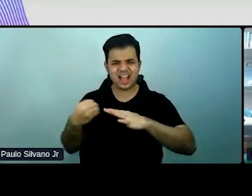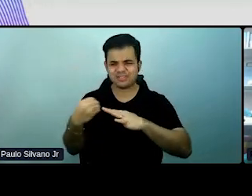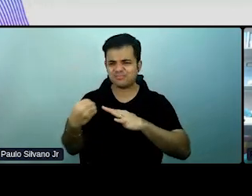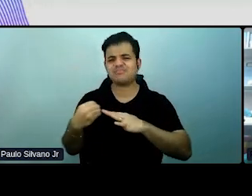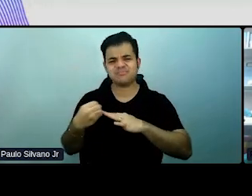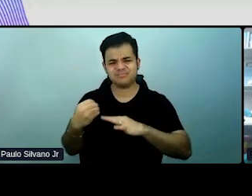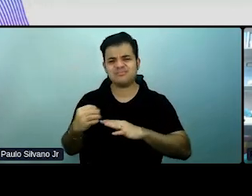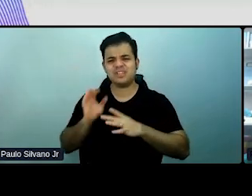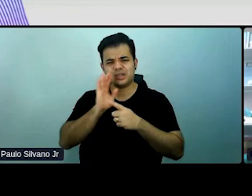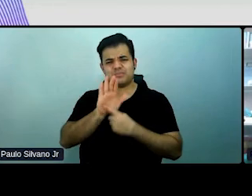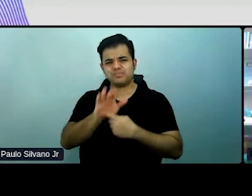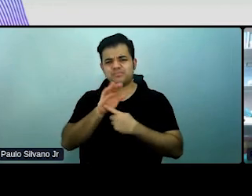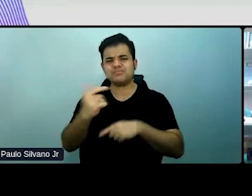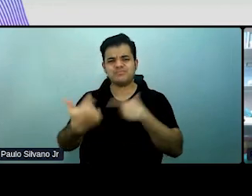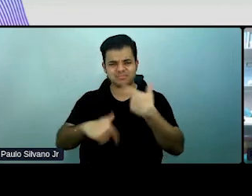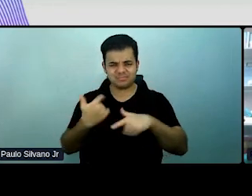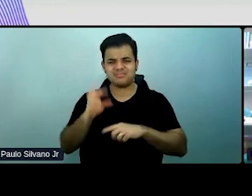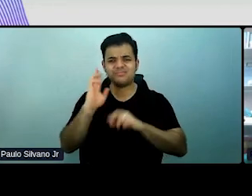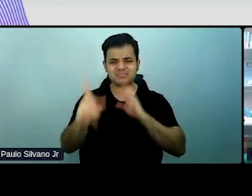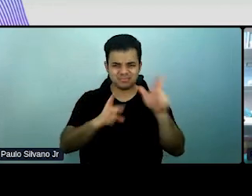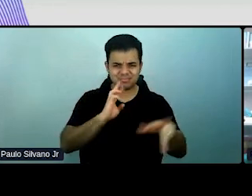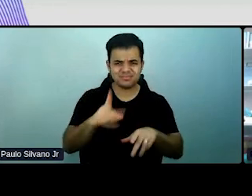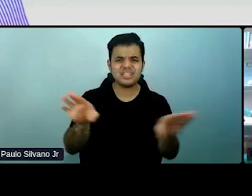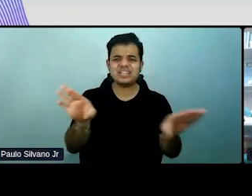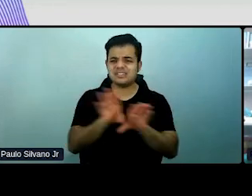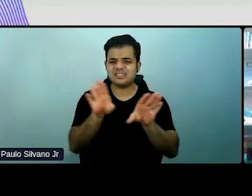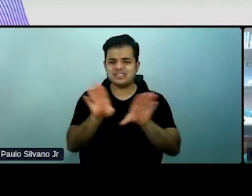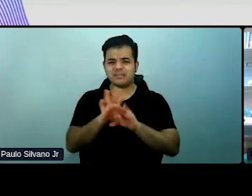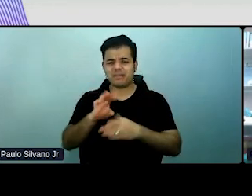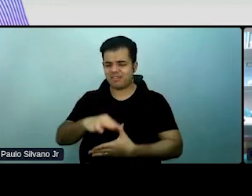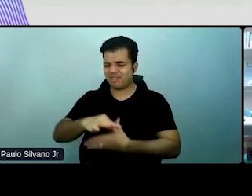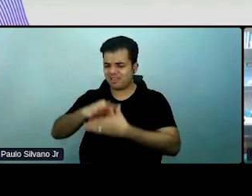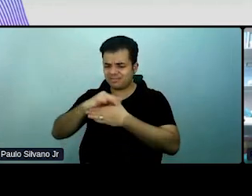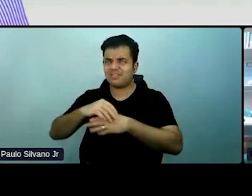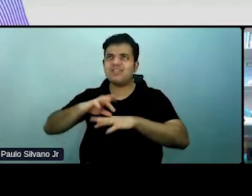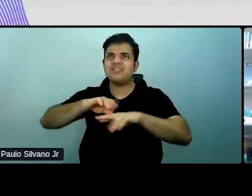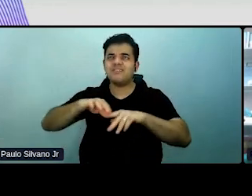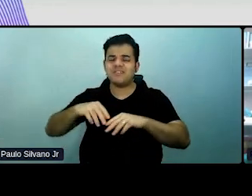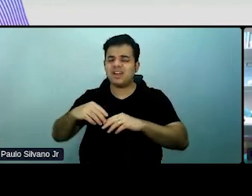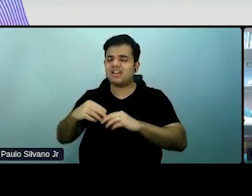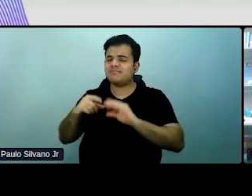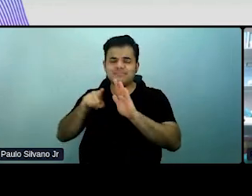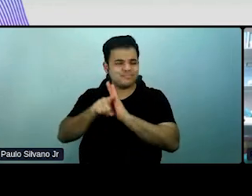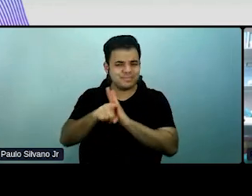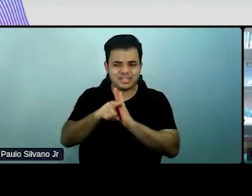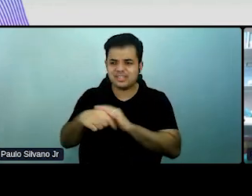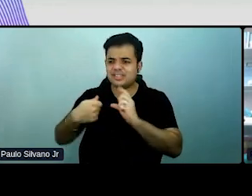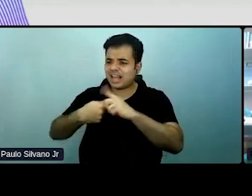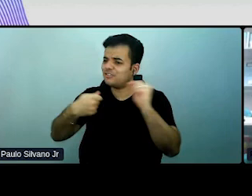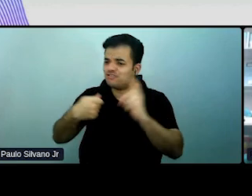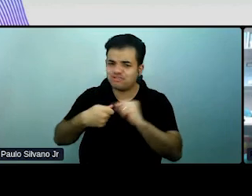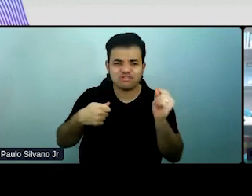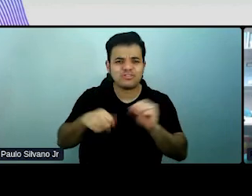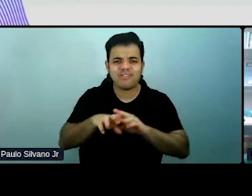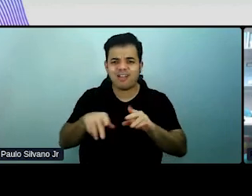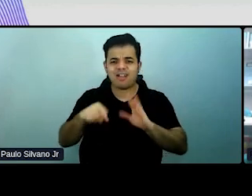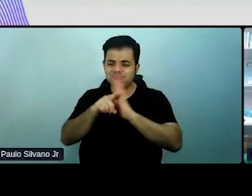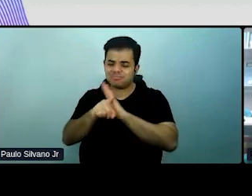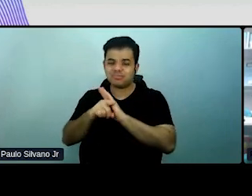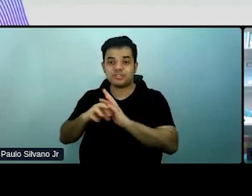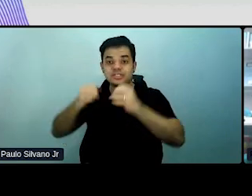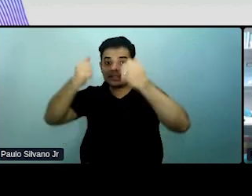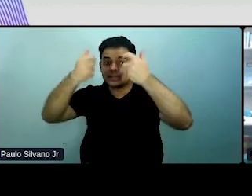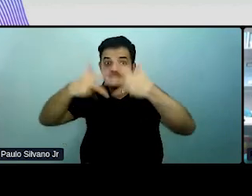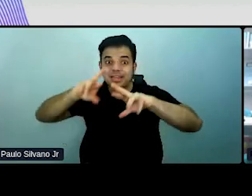diferentes materiais, artigos, teses desenvolvidas, pesquisas que trazem a questão que quando a gente fala de